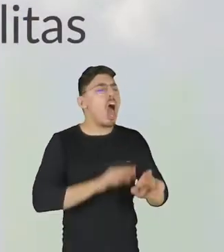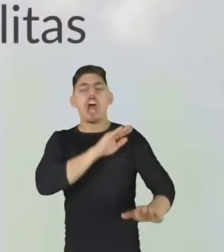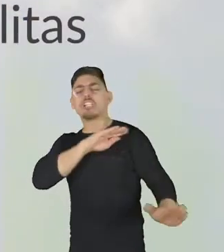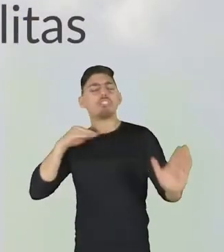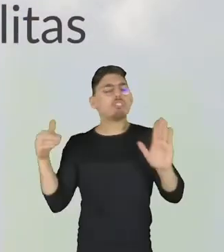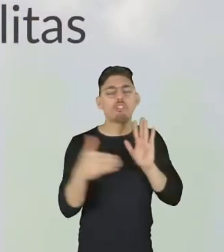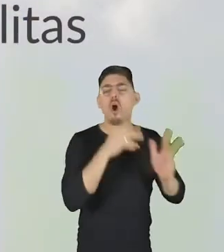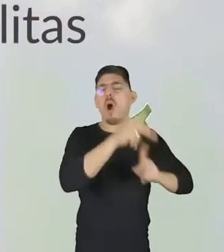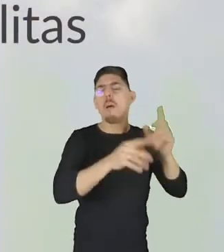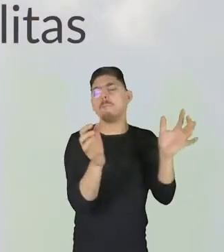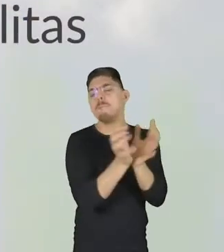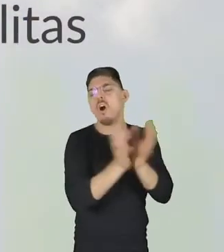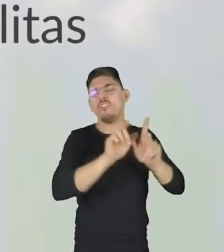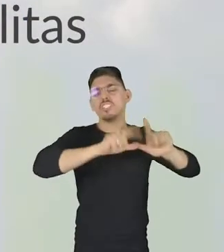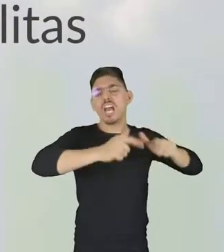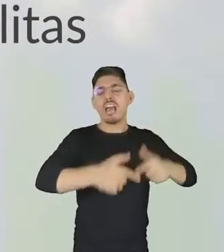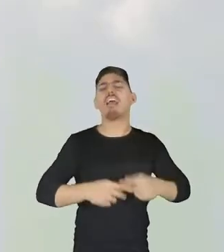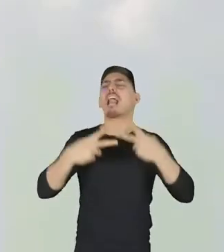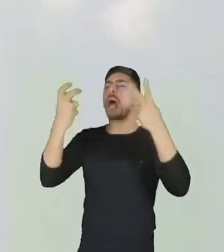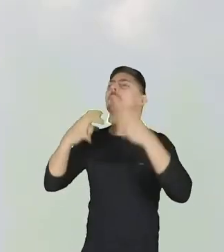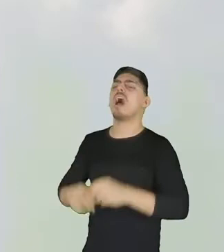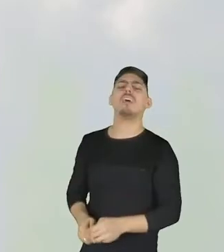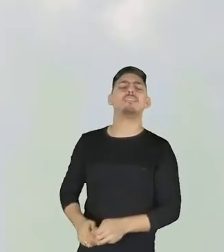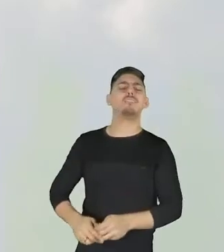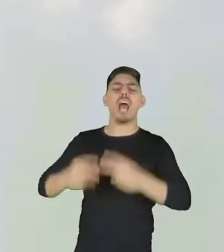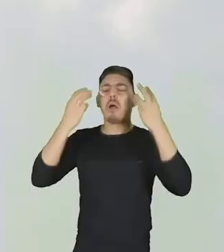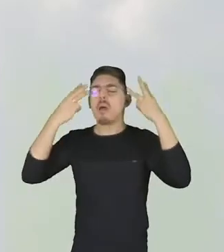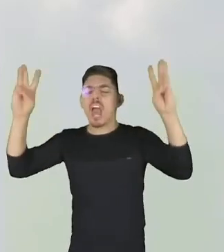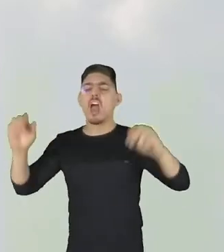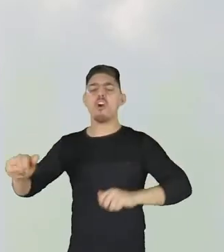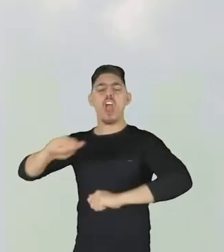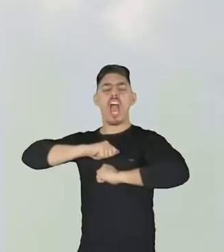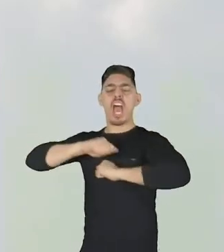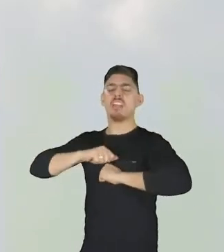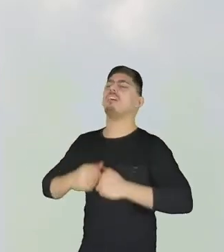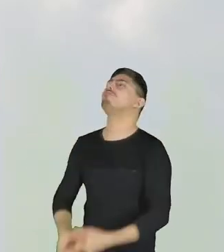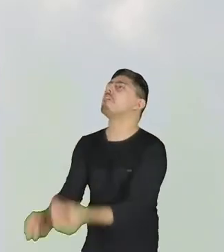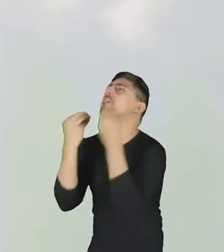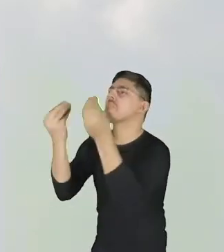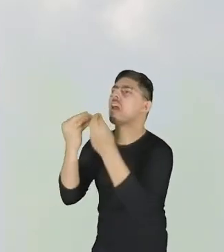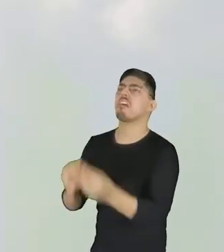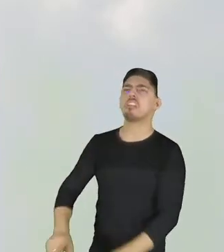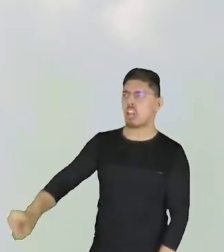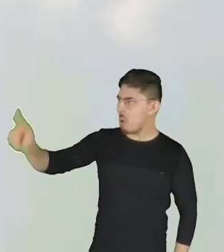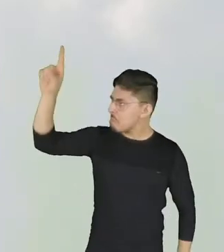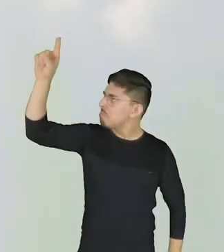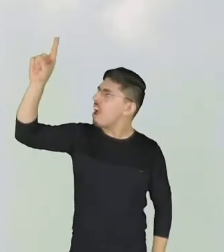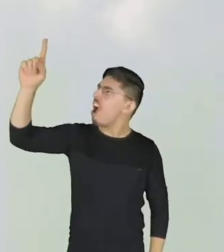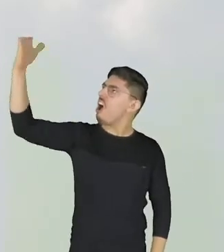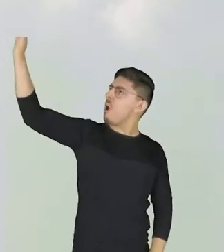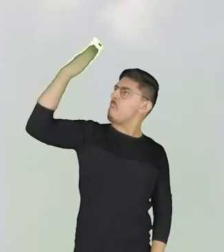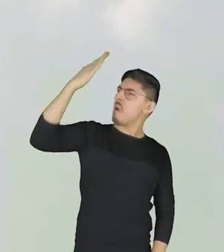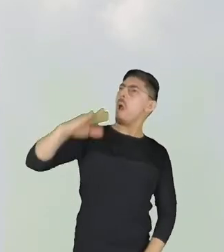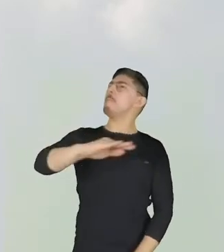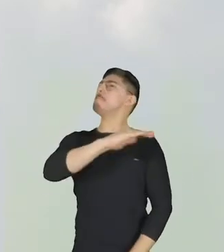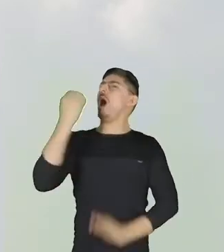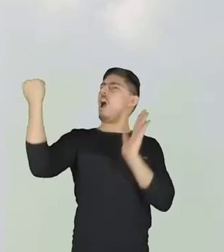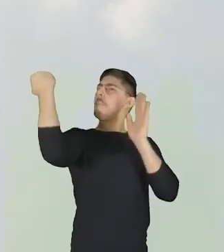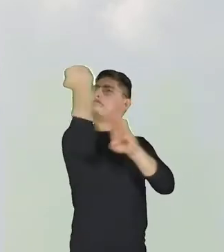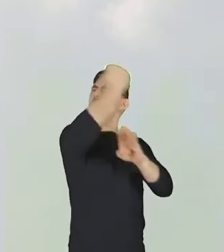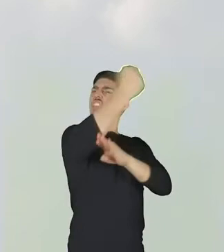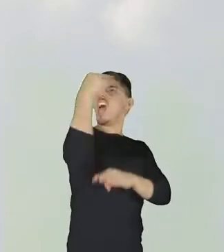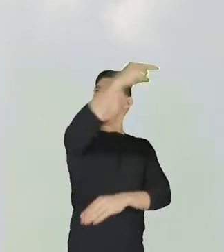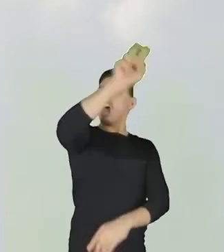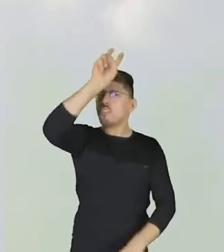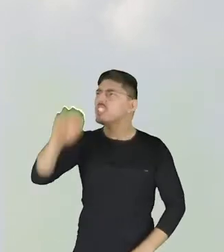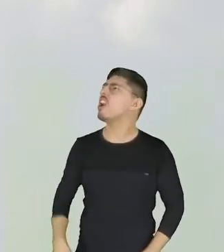Israel reclamou a Moisés e a Arão, disseram-lhe os israelitas, quem dera a mão do Senhor nos tivesse matado no Egito, vocês